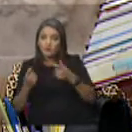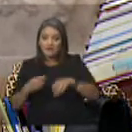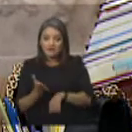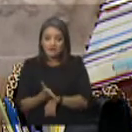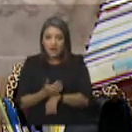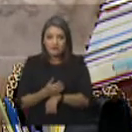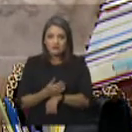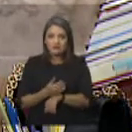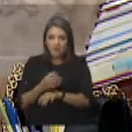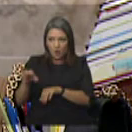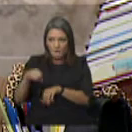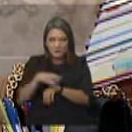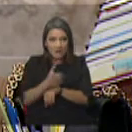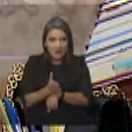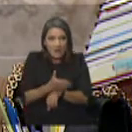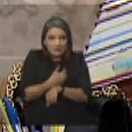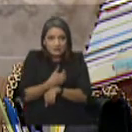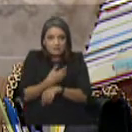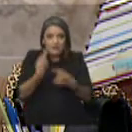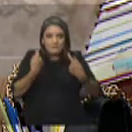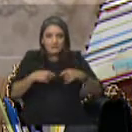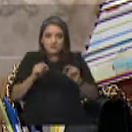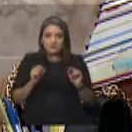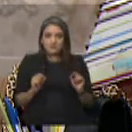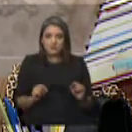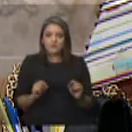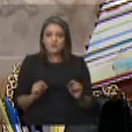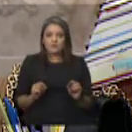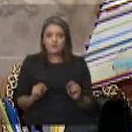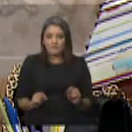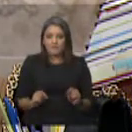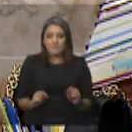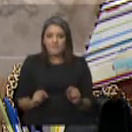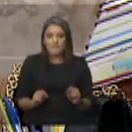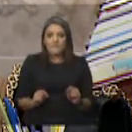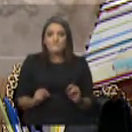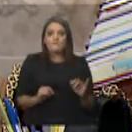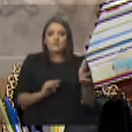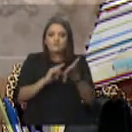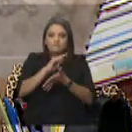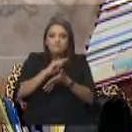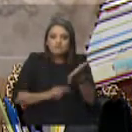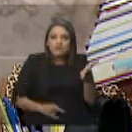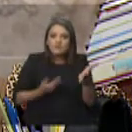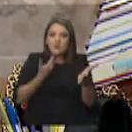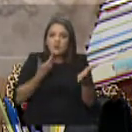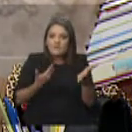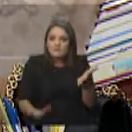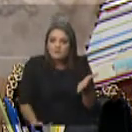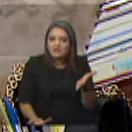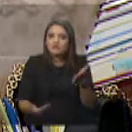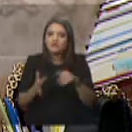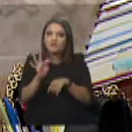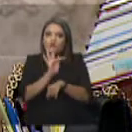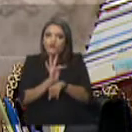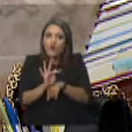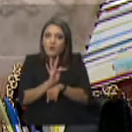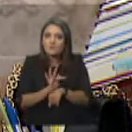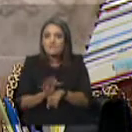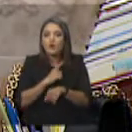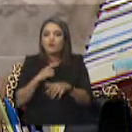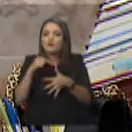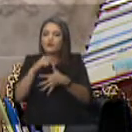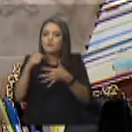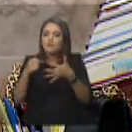do compartilhamento de dados, ao compartilhamento de dados, a formalização de pedido, do qual constasse alguns